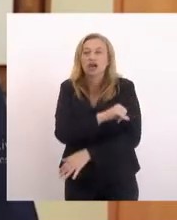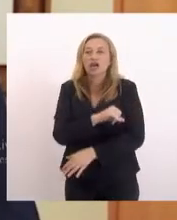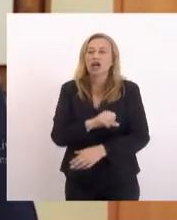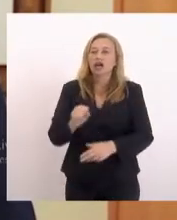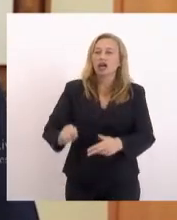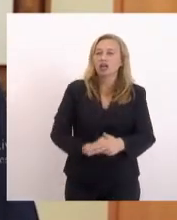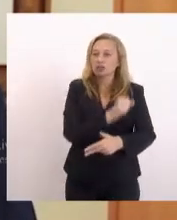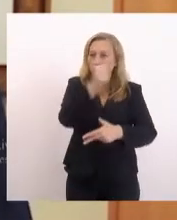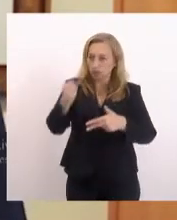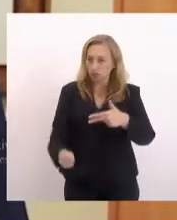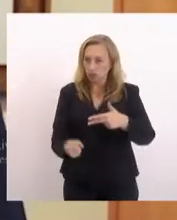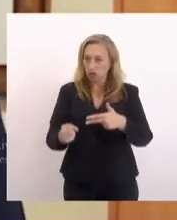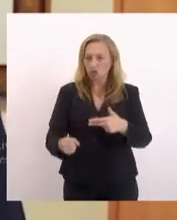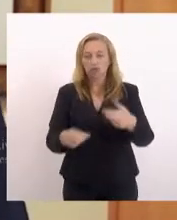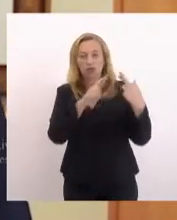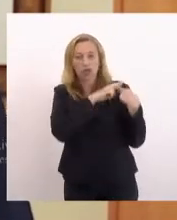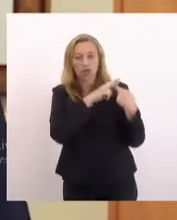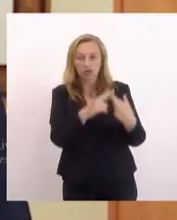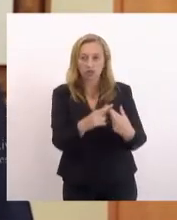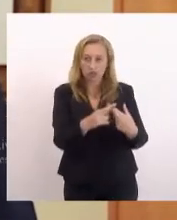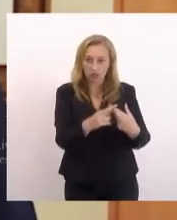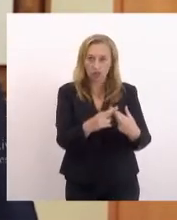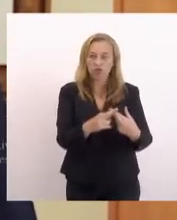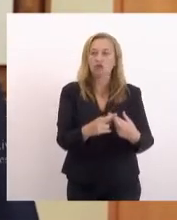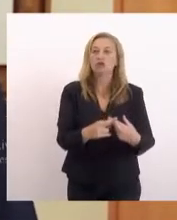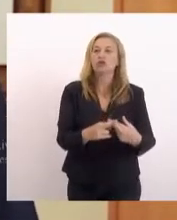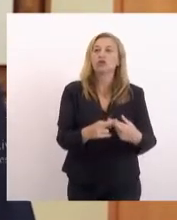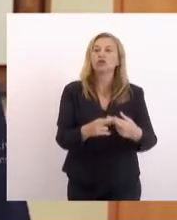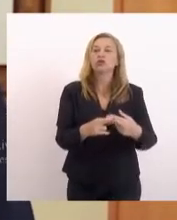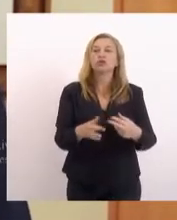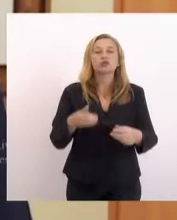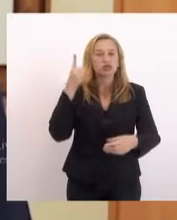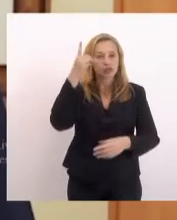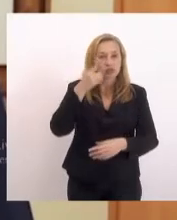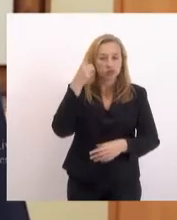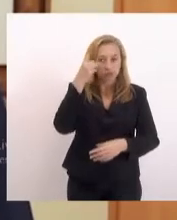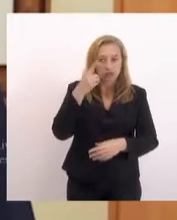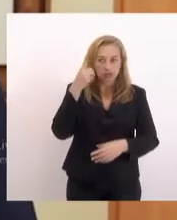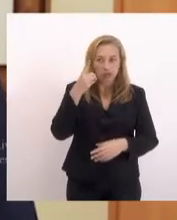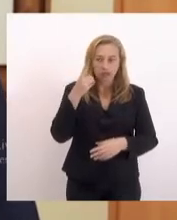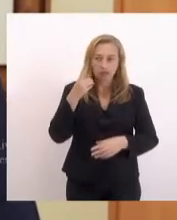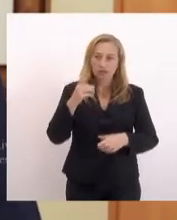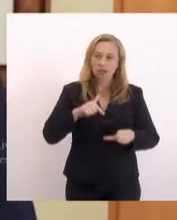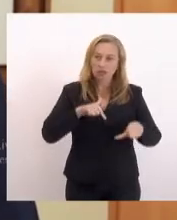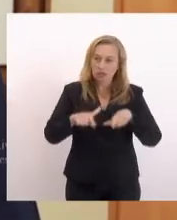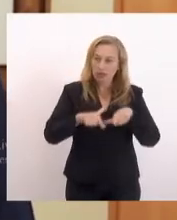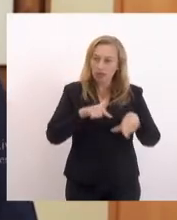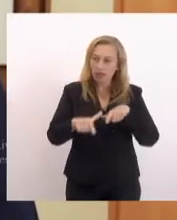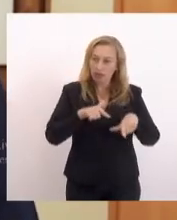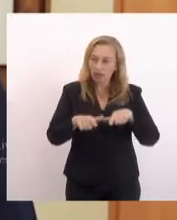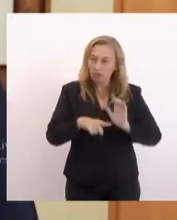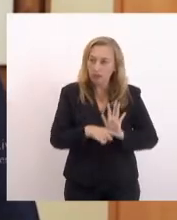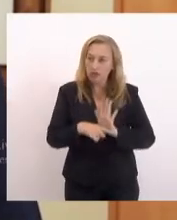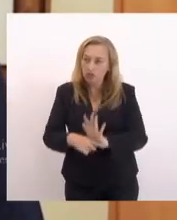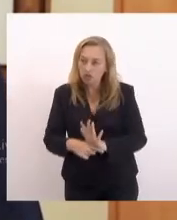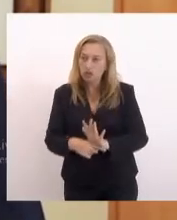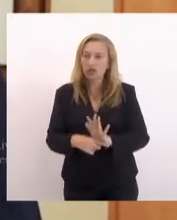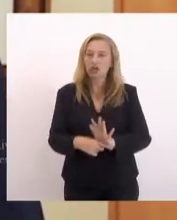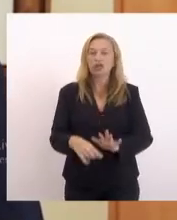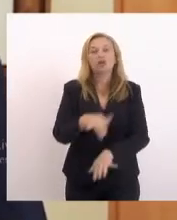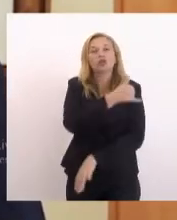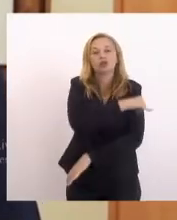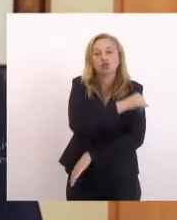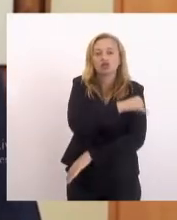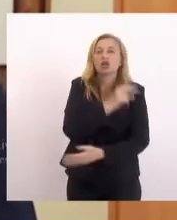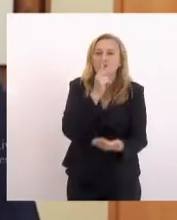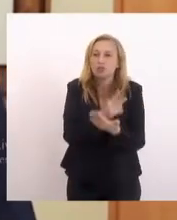e aos princípios democráticos, o Parlamento atuou incansavelmente pelo resgate do Rio de Janeiro,